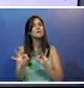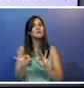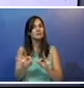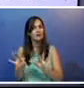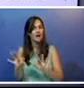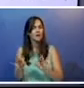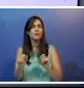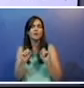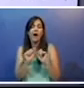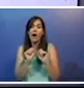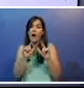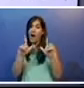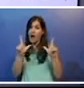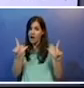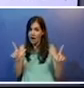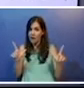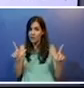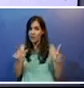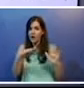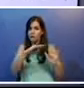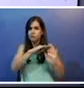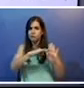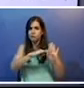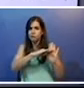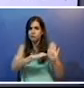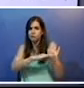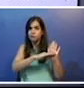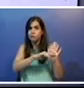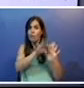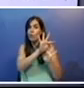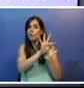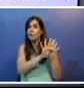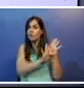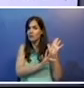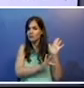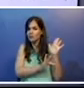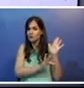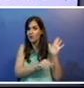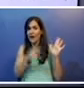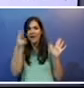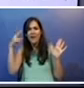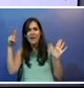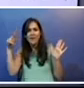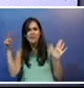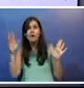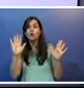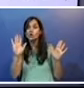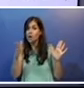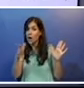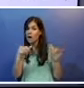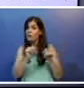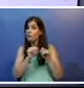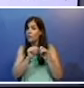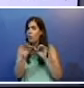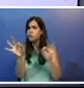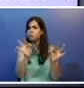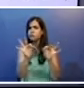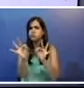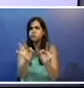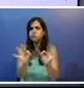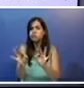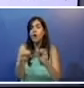deixar claras as partes do texto. Então, aquele esqueminha que vocês já sabem. É